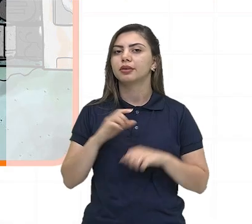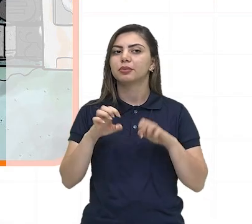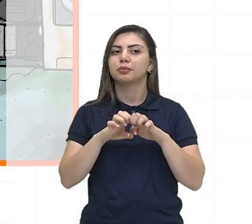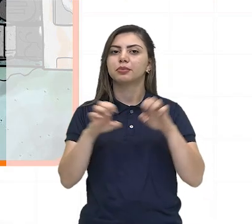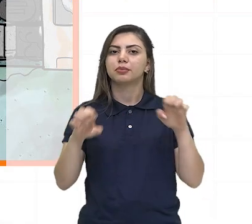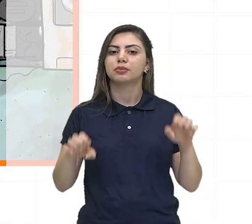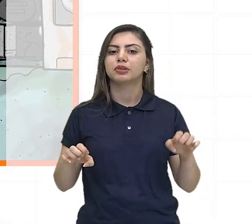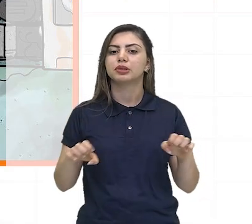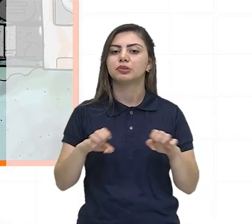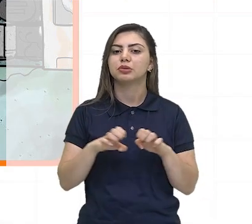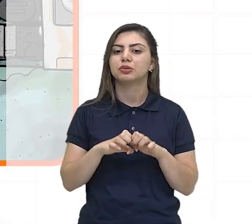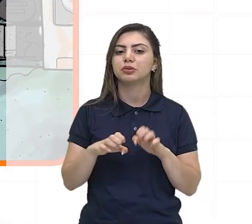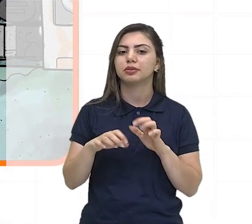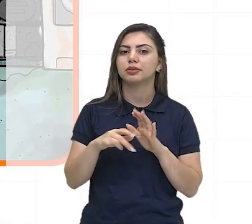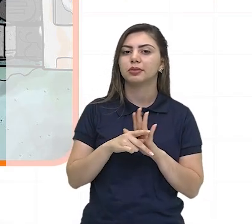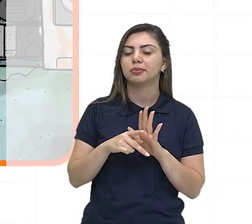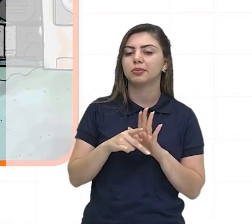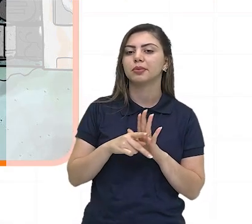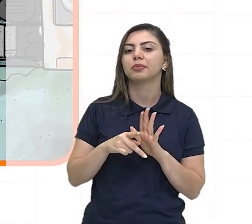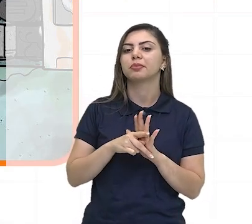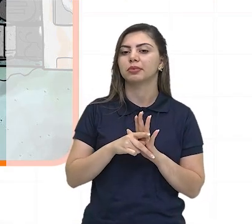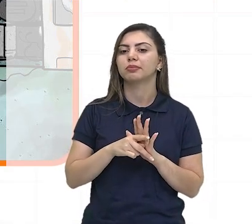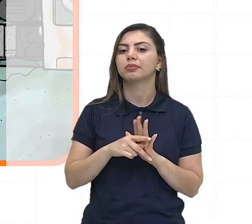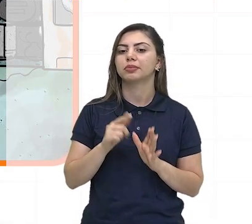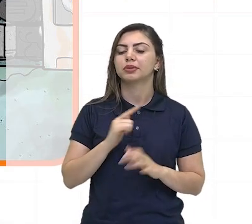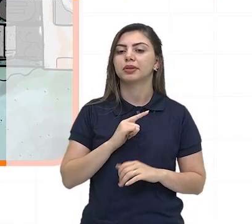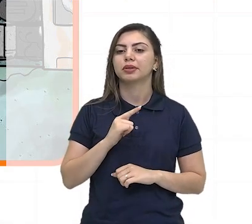estrutura com